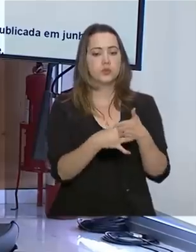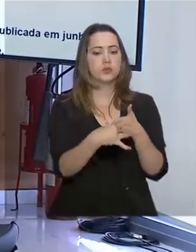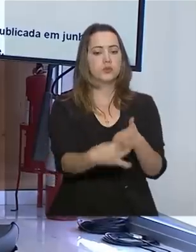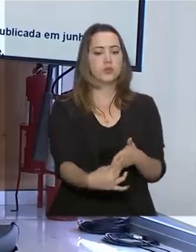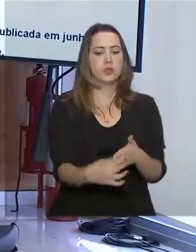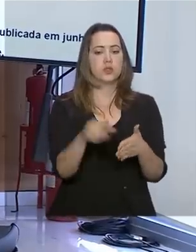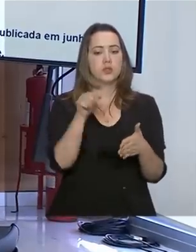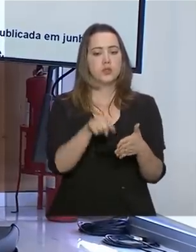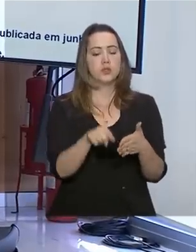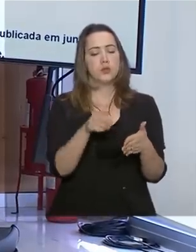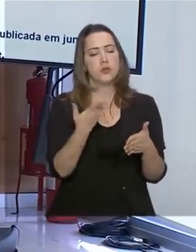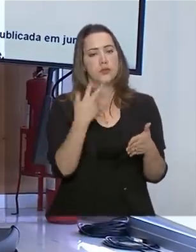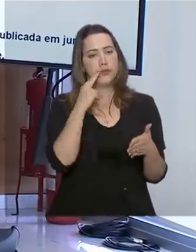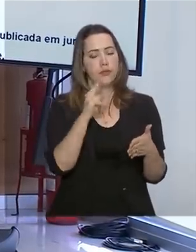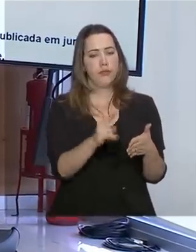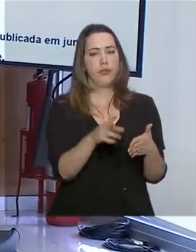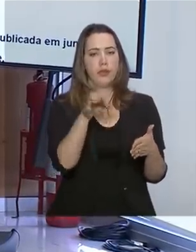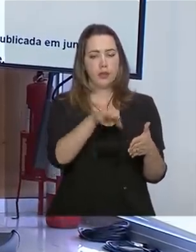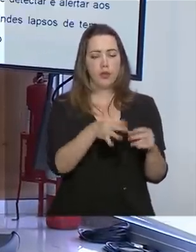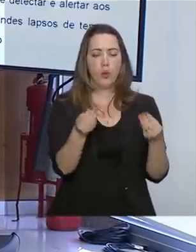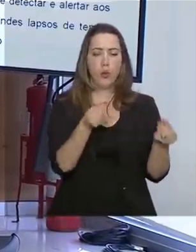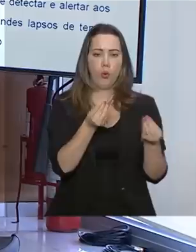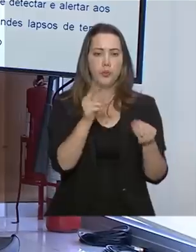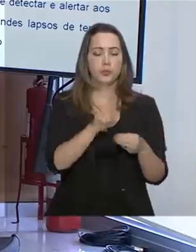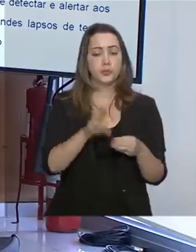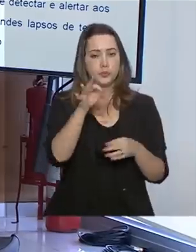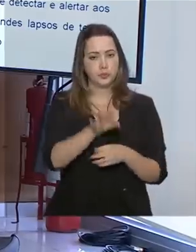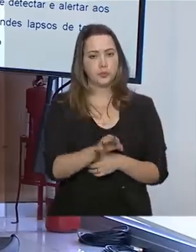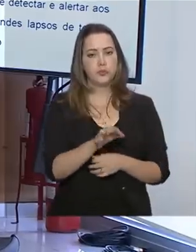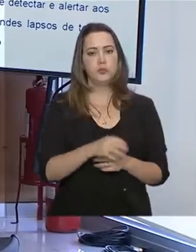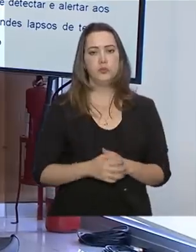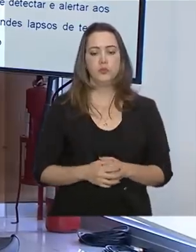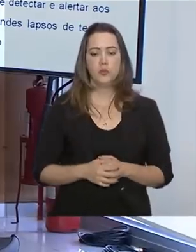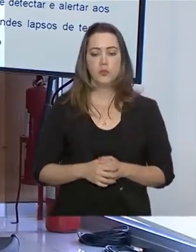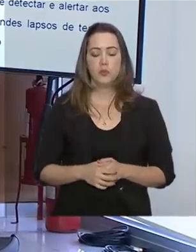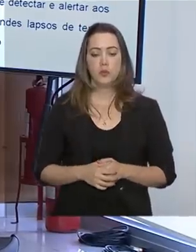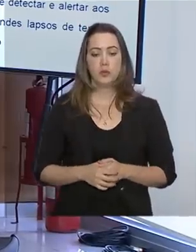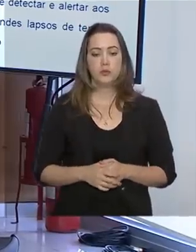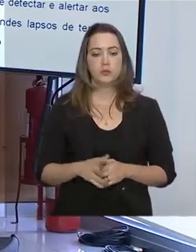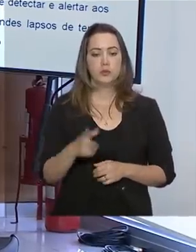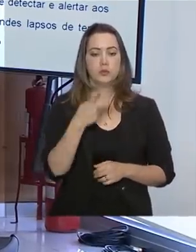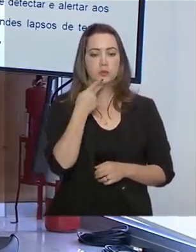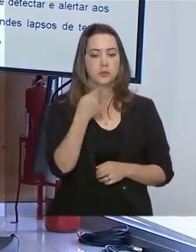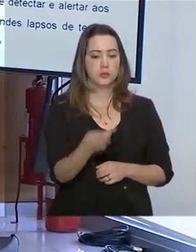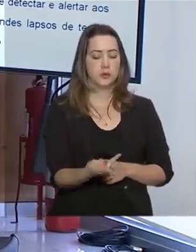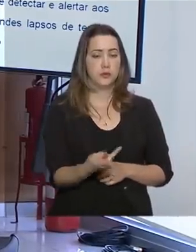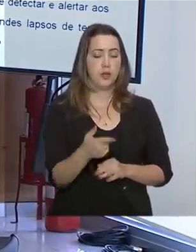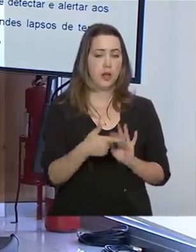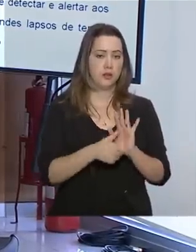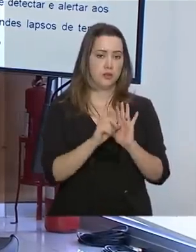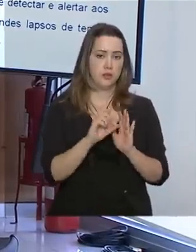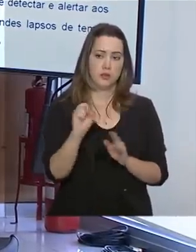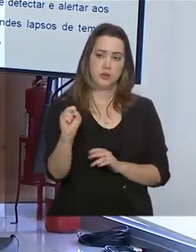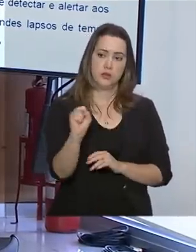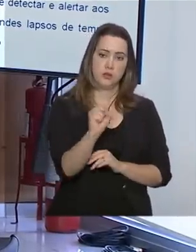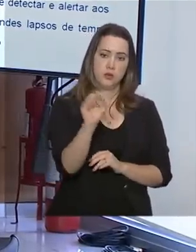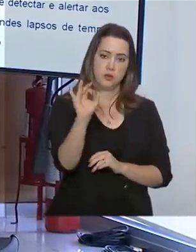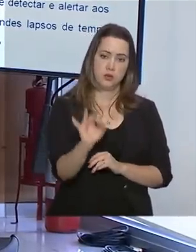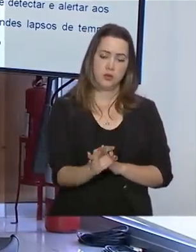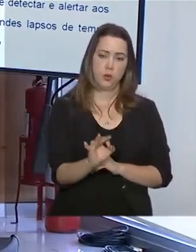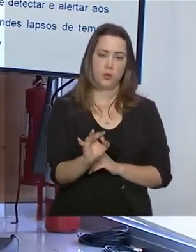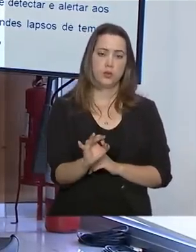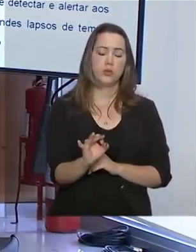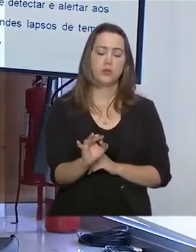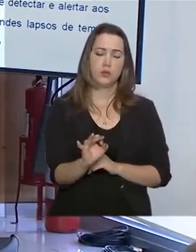esta metodologia que aqui está vai passar a afirmação que foi feito dos 88% de